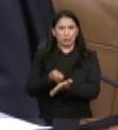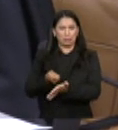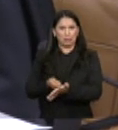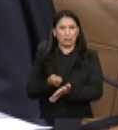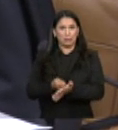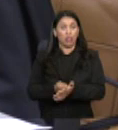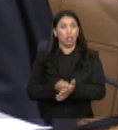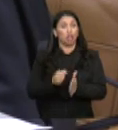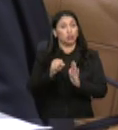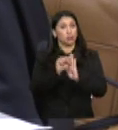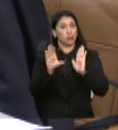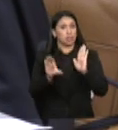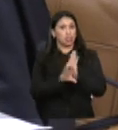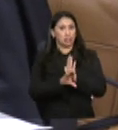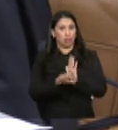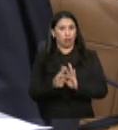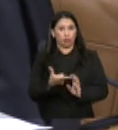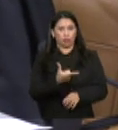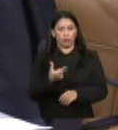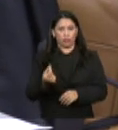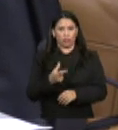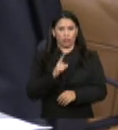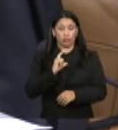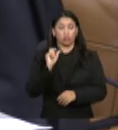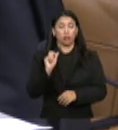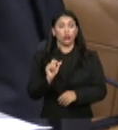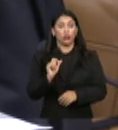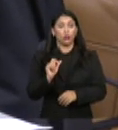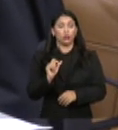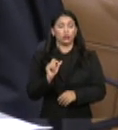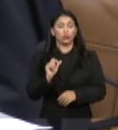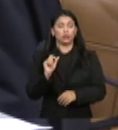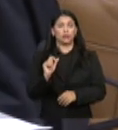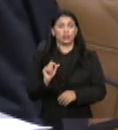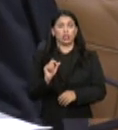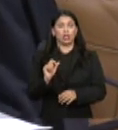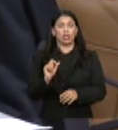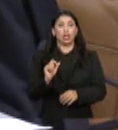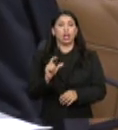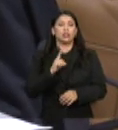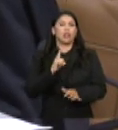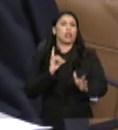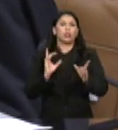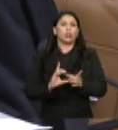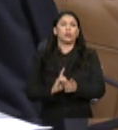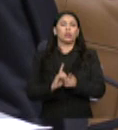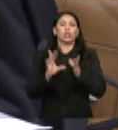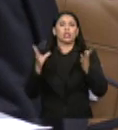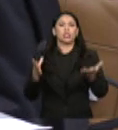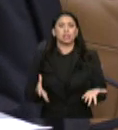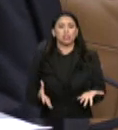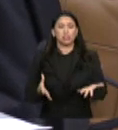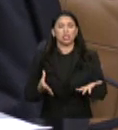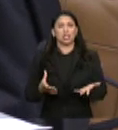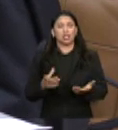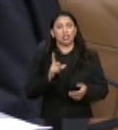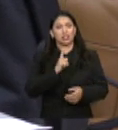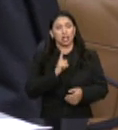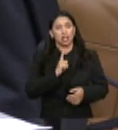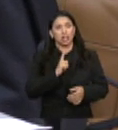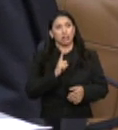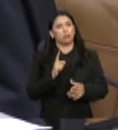e liberal e despótico tenta se apropriar de democracias fragilizadas por